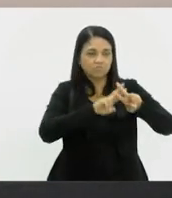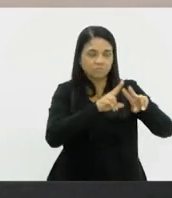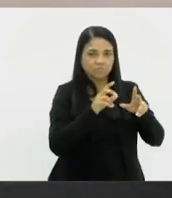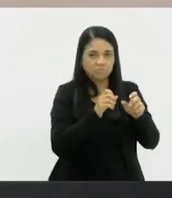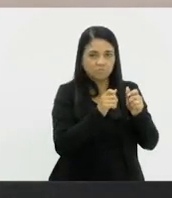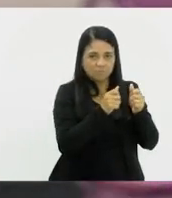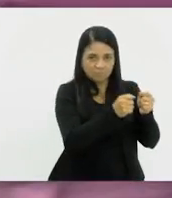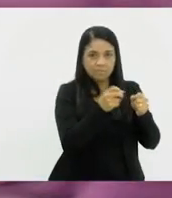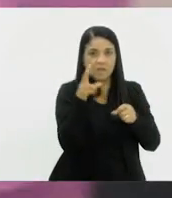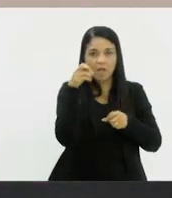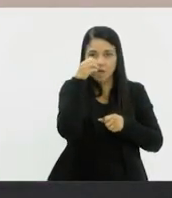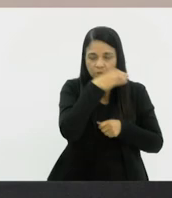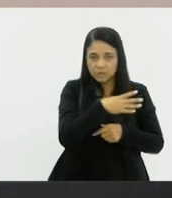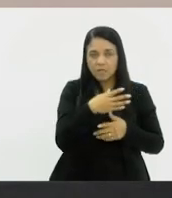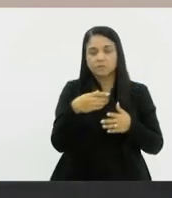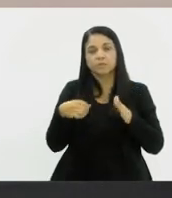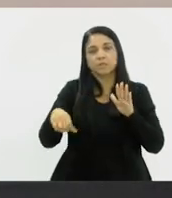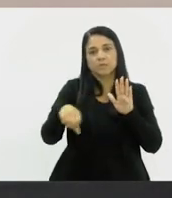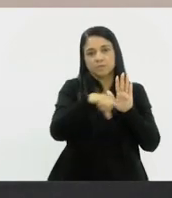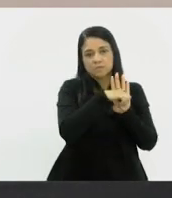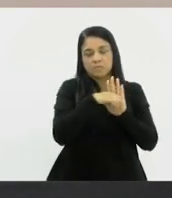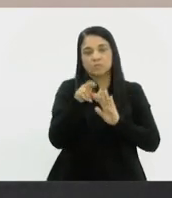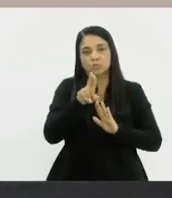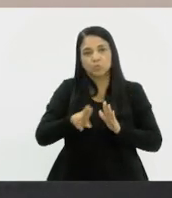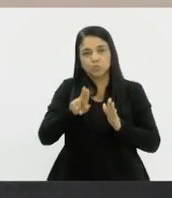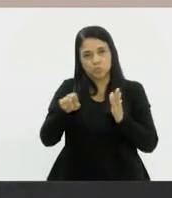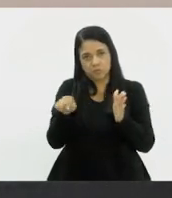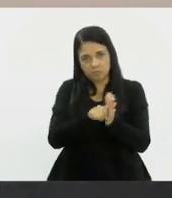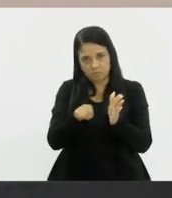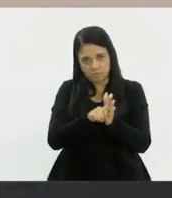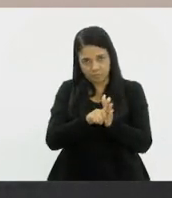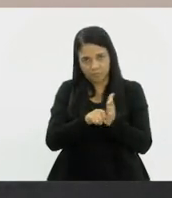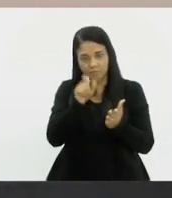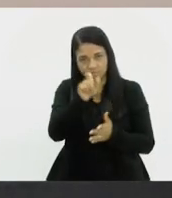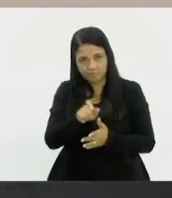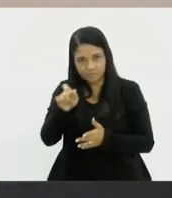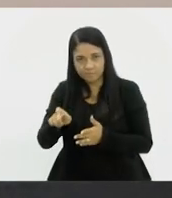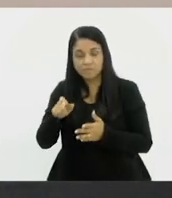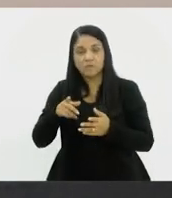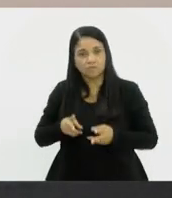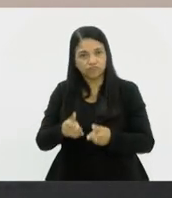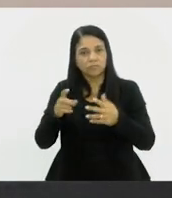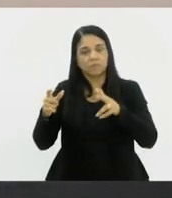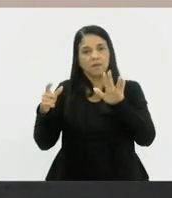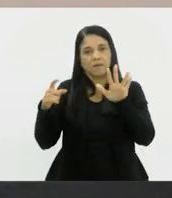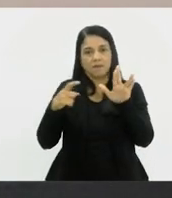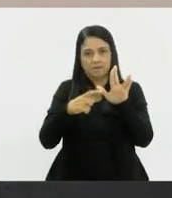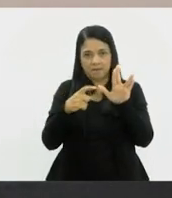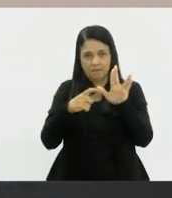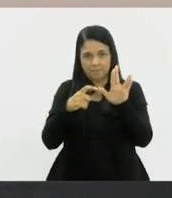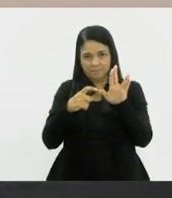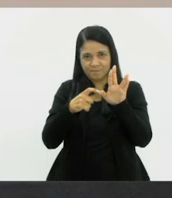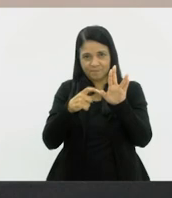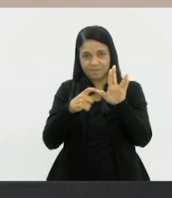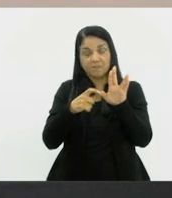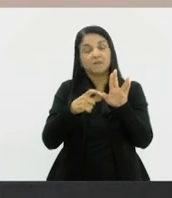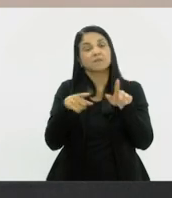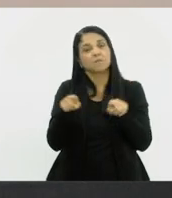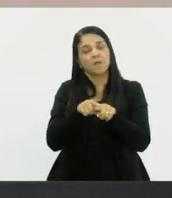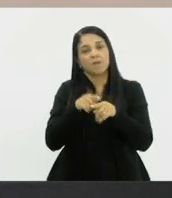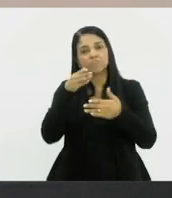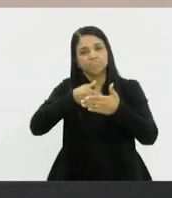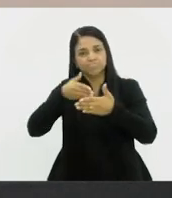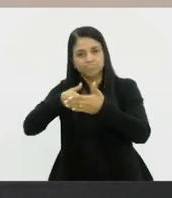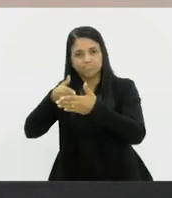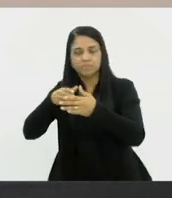criminalização dos usuários e vamos continuar avançando seja com a cannabis medicinal seja tentando impedir que